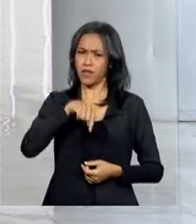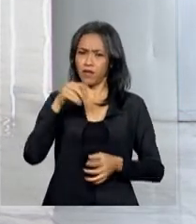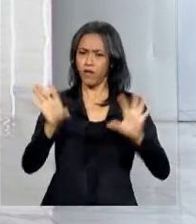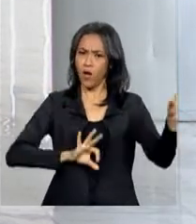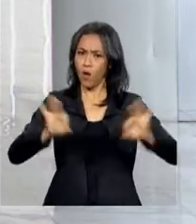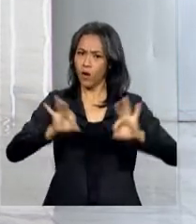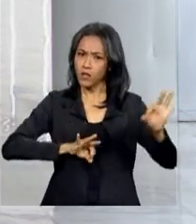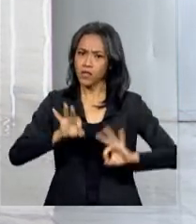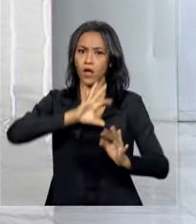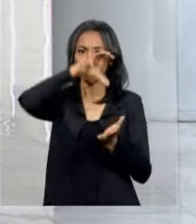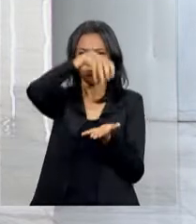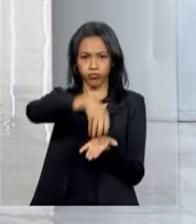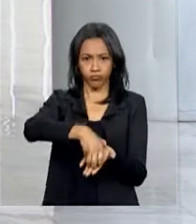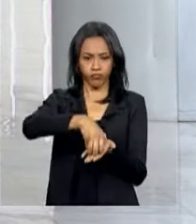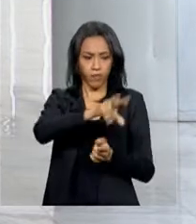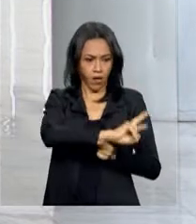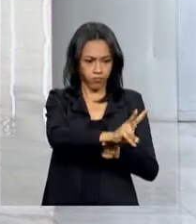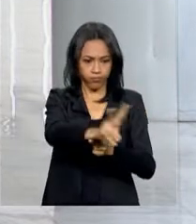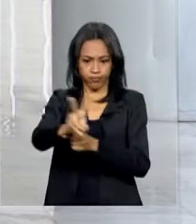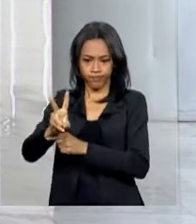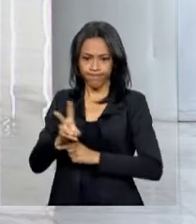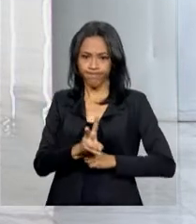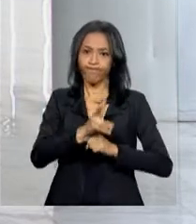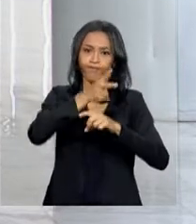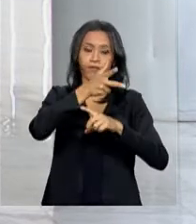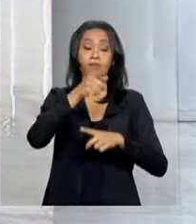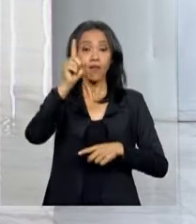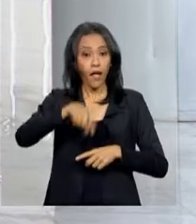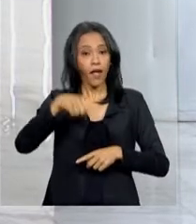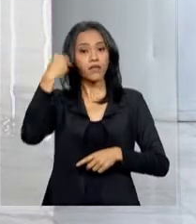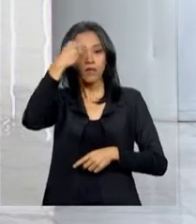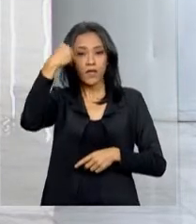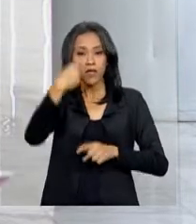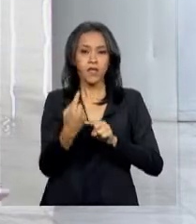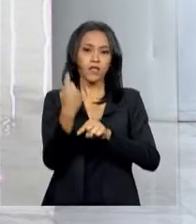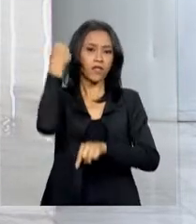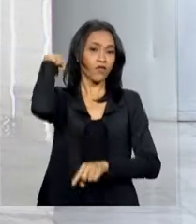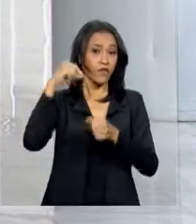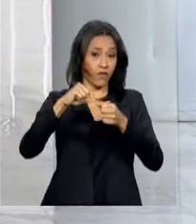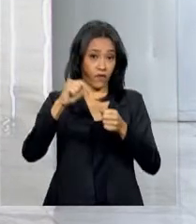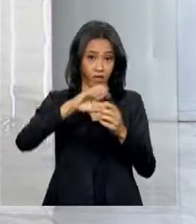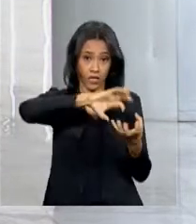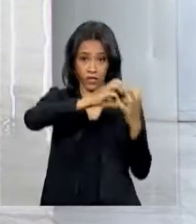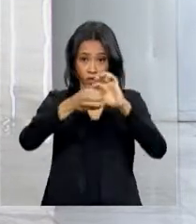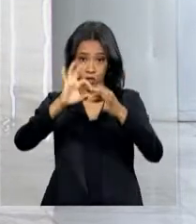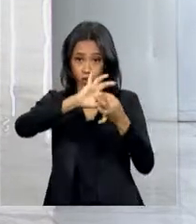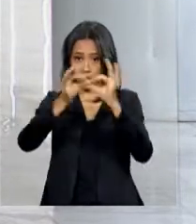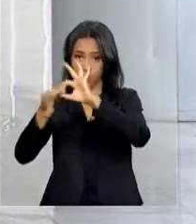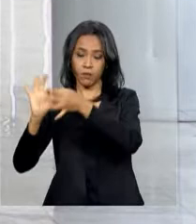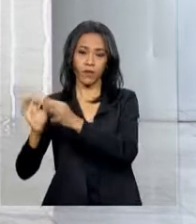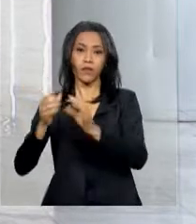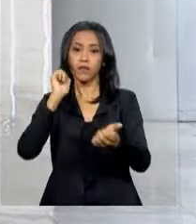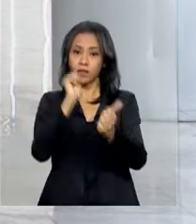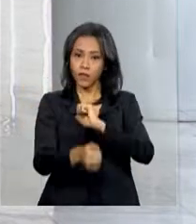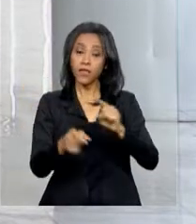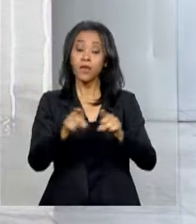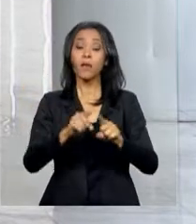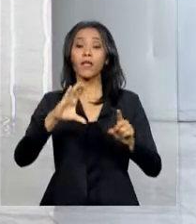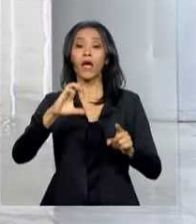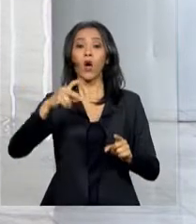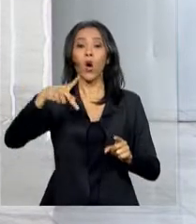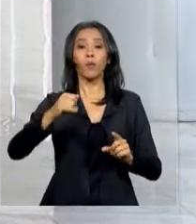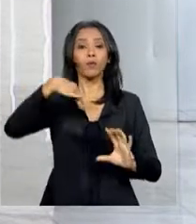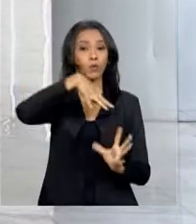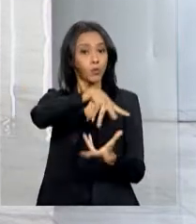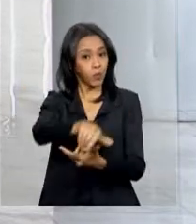eleições está sendo usado a experiência é que foi realizada nas olimpíadas e na copa do mundo que também contaram desses grandes eventos que também